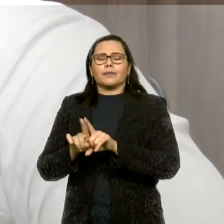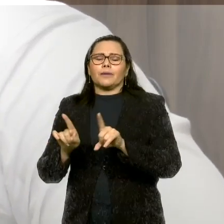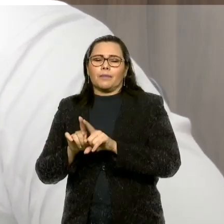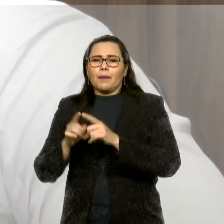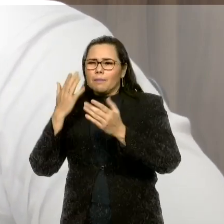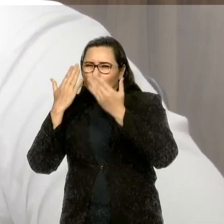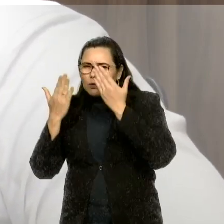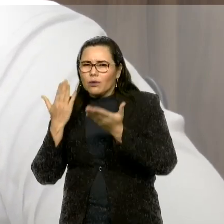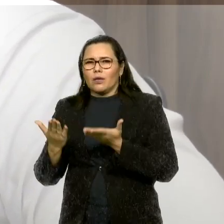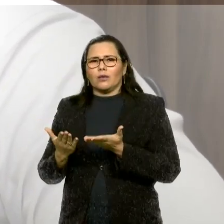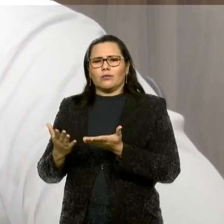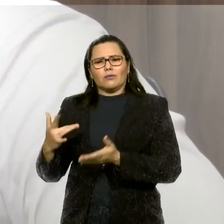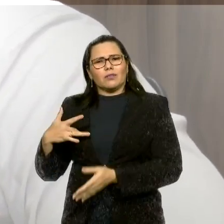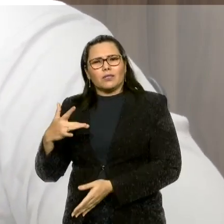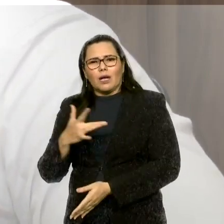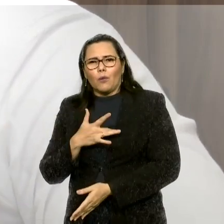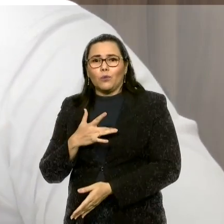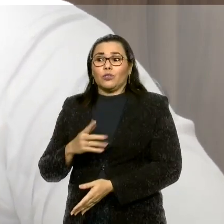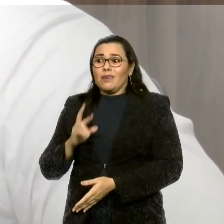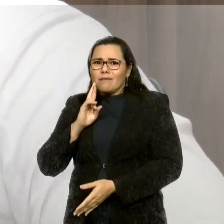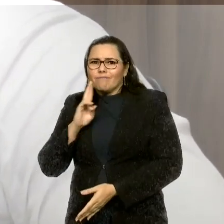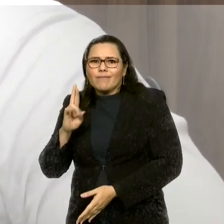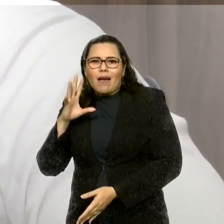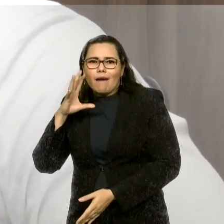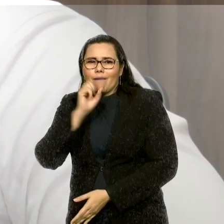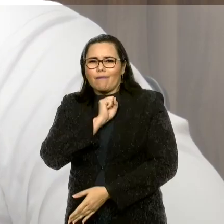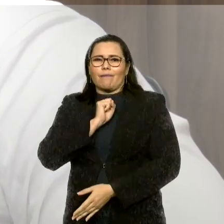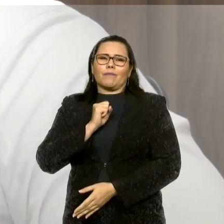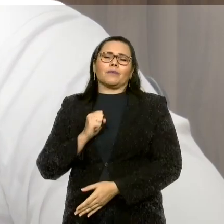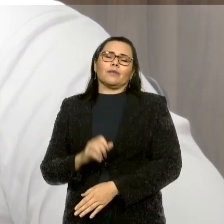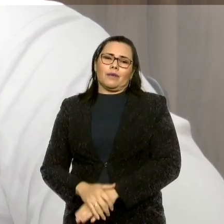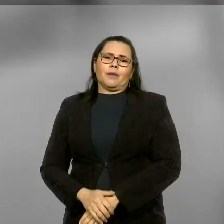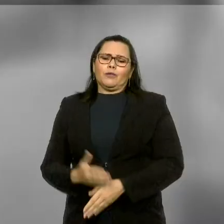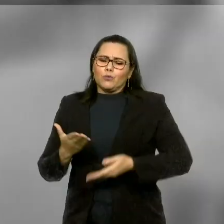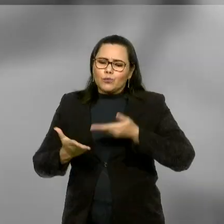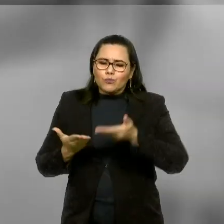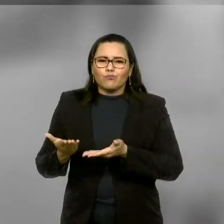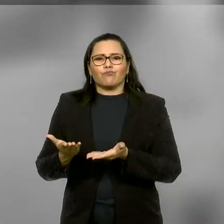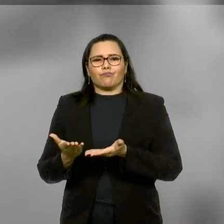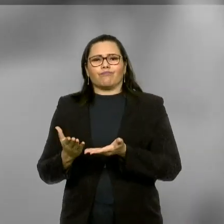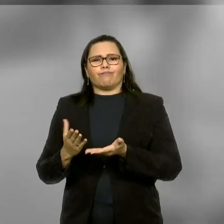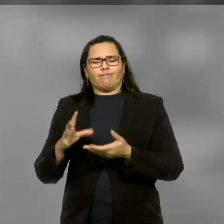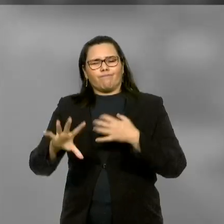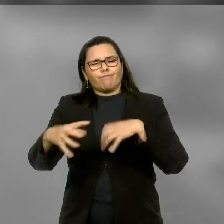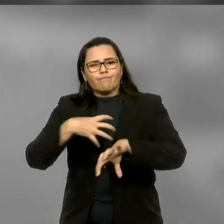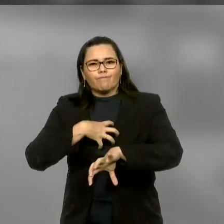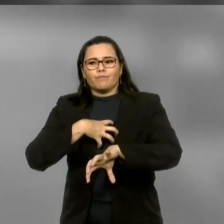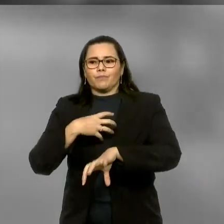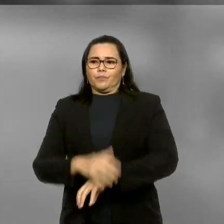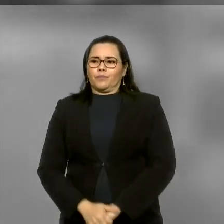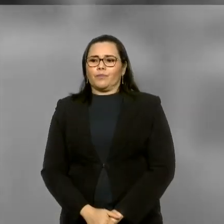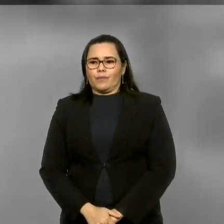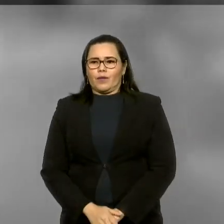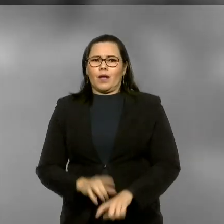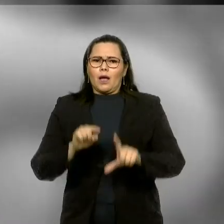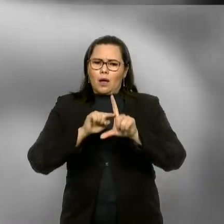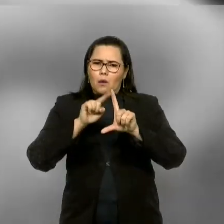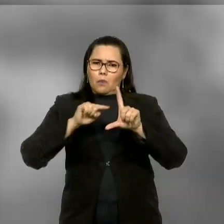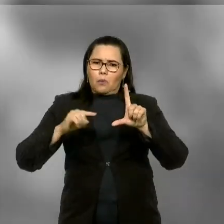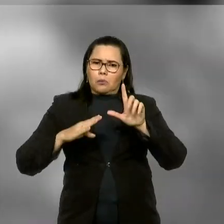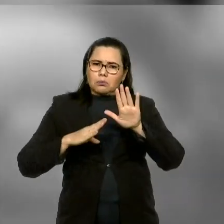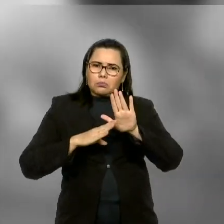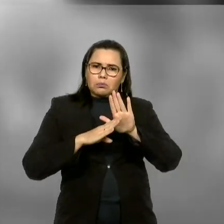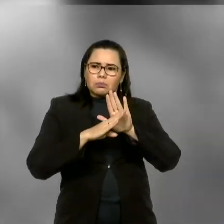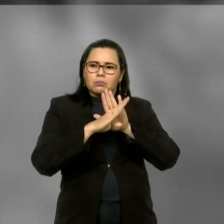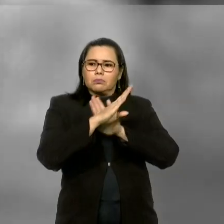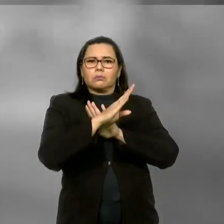adequado e numa resposta rápida e que ten um atendimento humanizado pela quantidade de casos dá para compreender que o